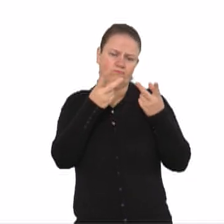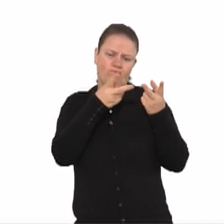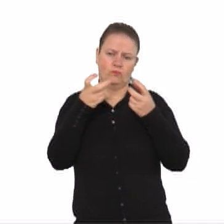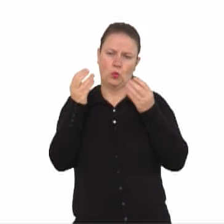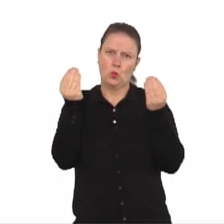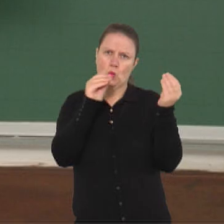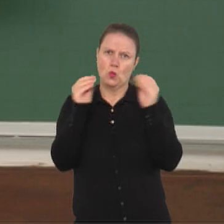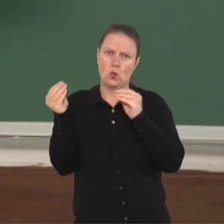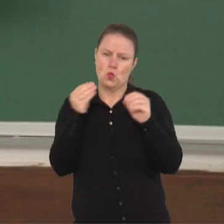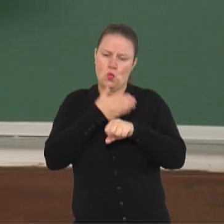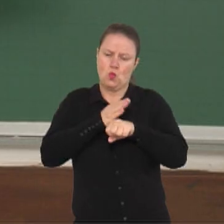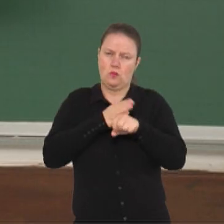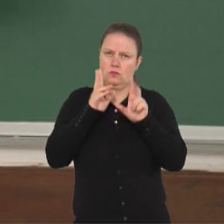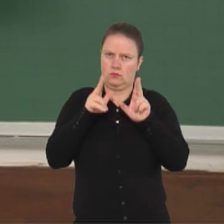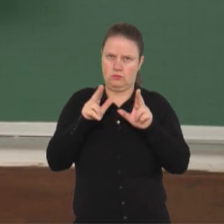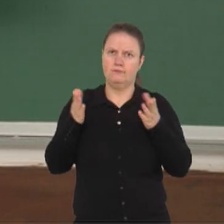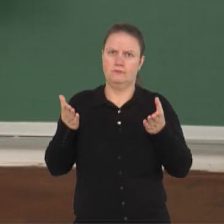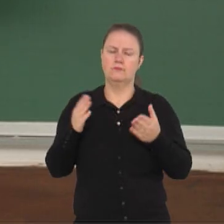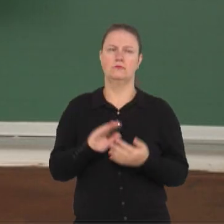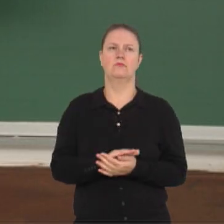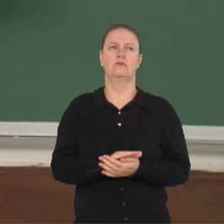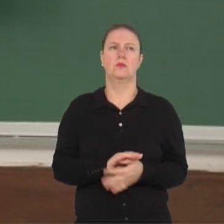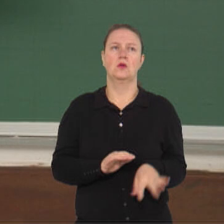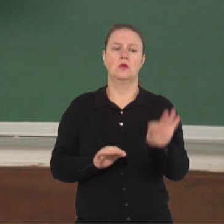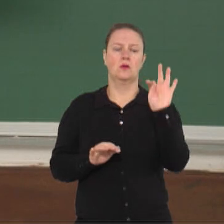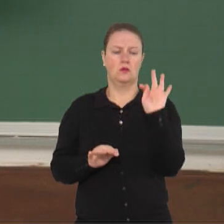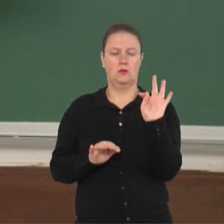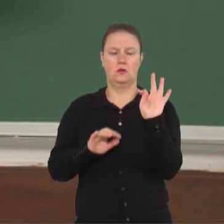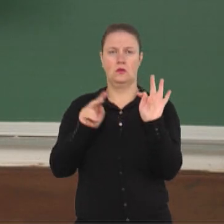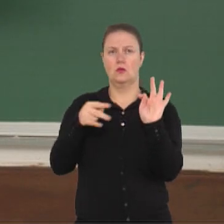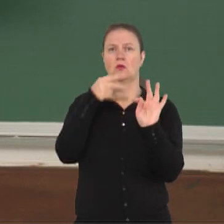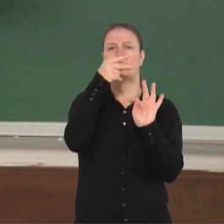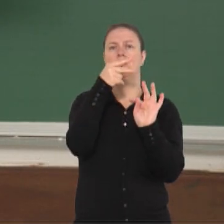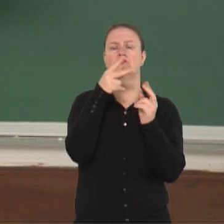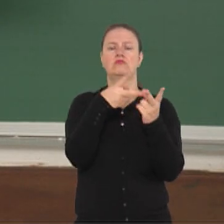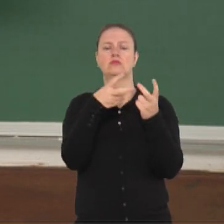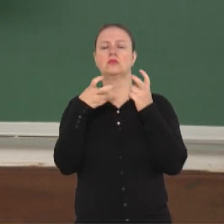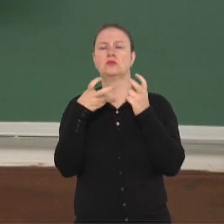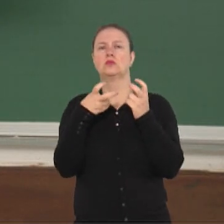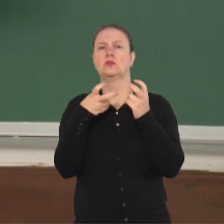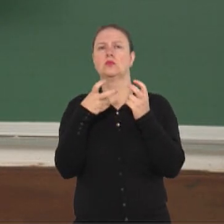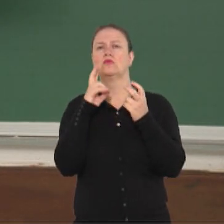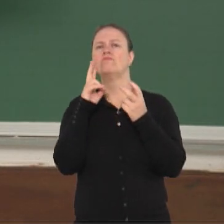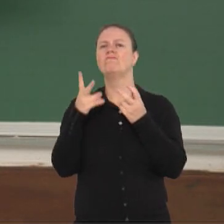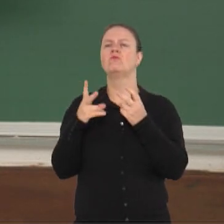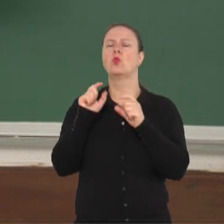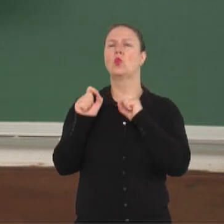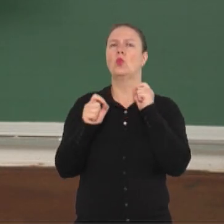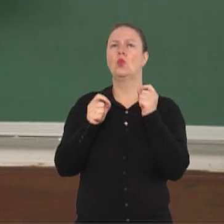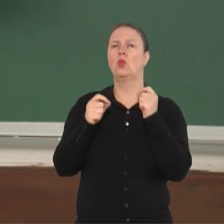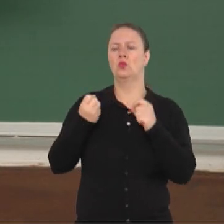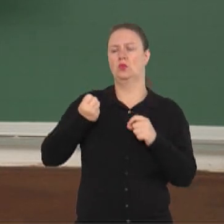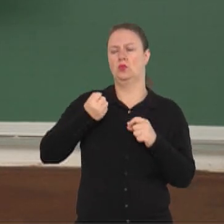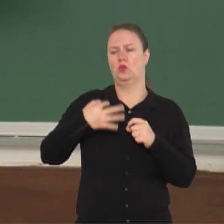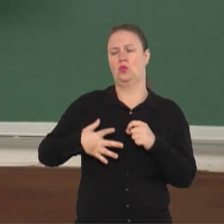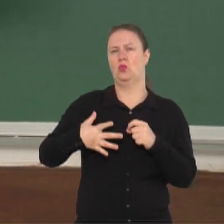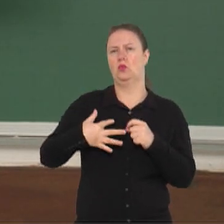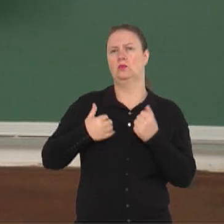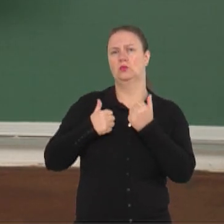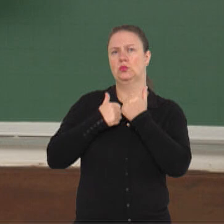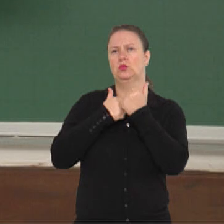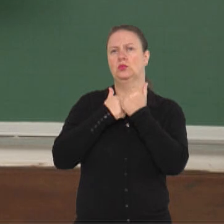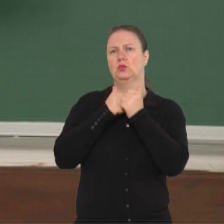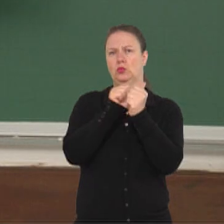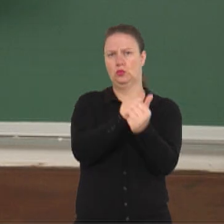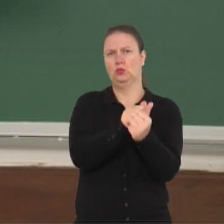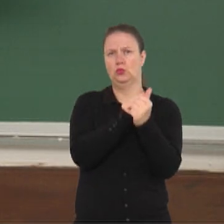o termo t², eu vou observar qual é o número que acompanha, o coeficiente desse termo t².